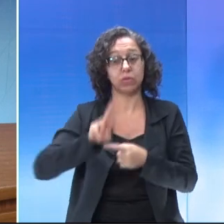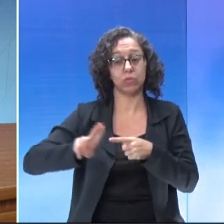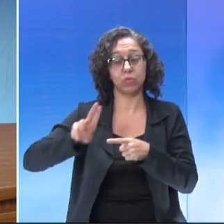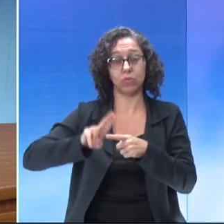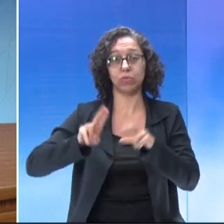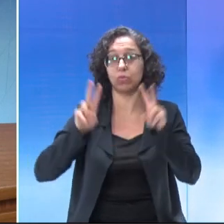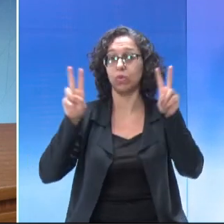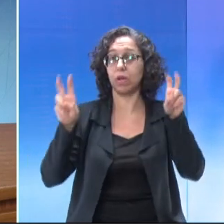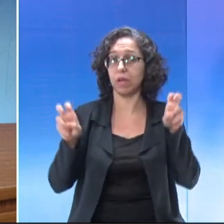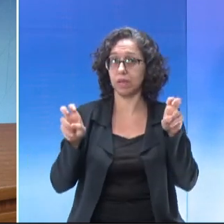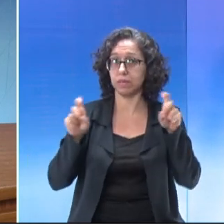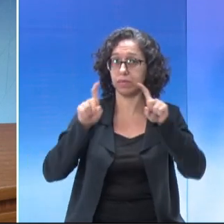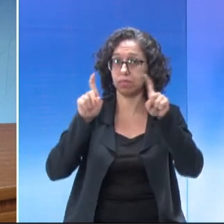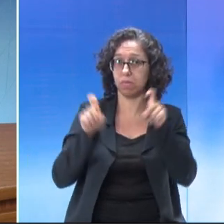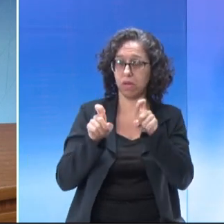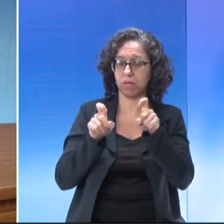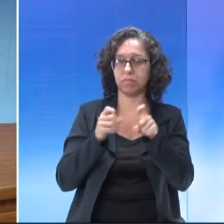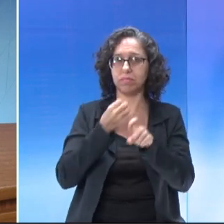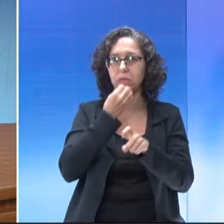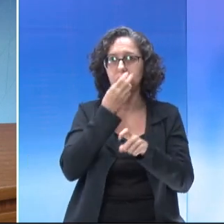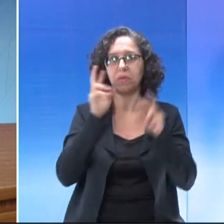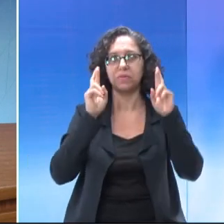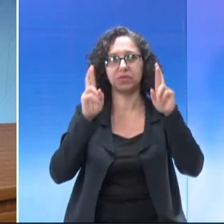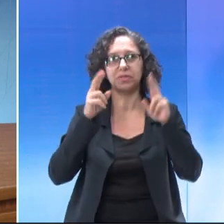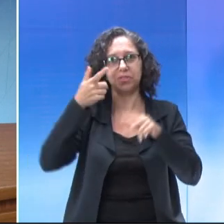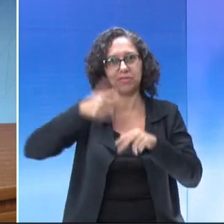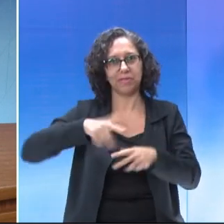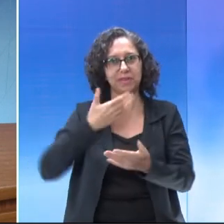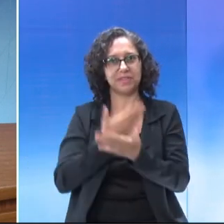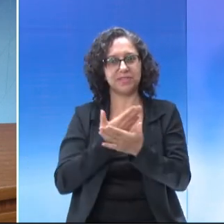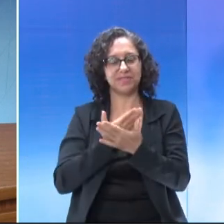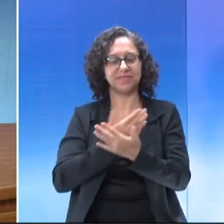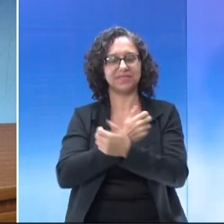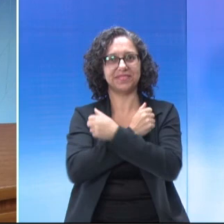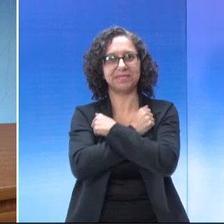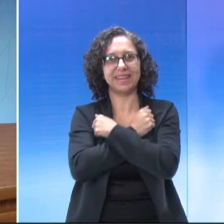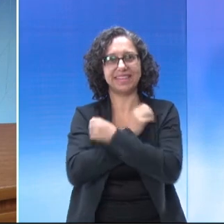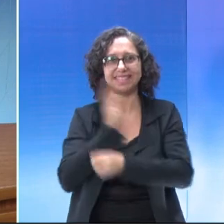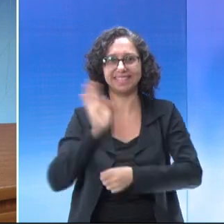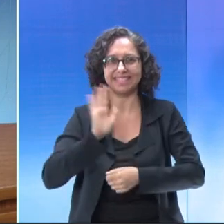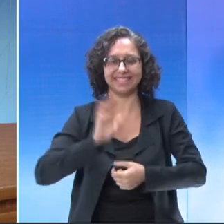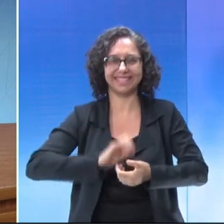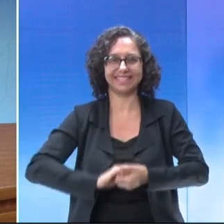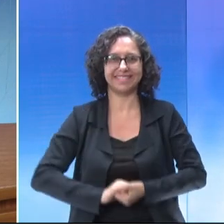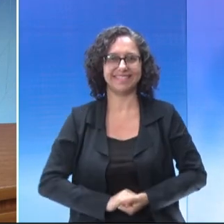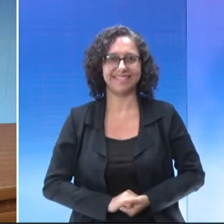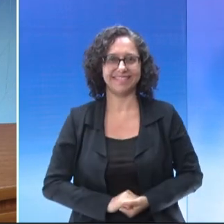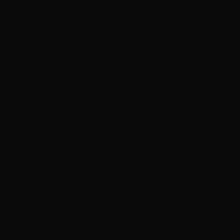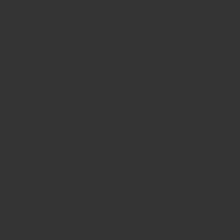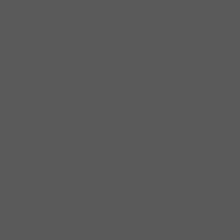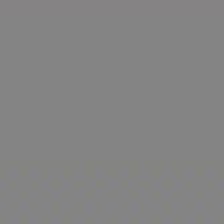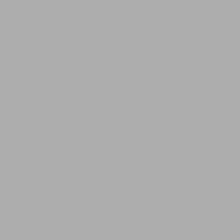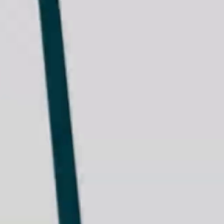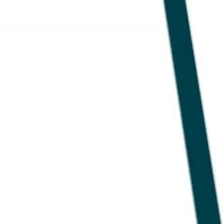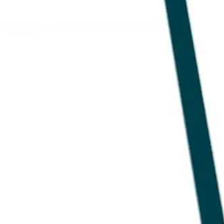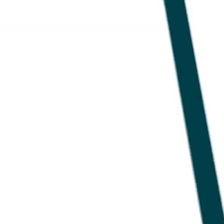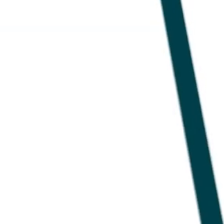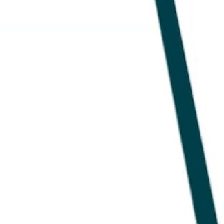Nós abordamos então o uso das aspas. Espero encontrar vocês bem na próxima aula. Um grande abraço. Até breve.